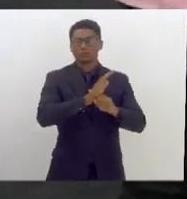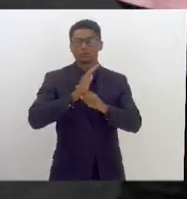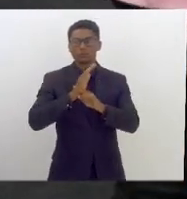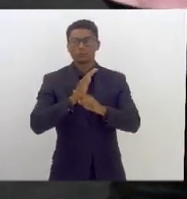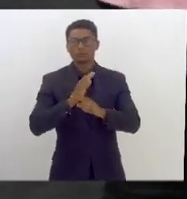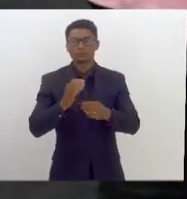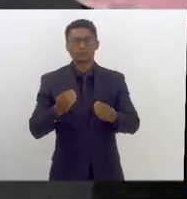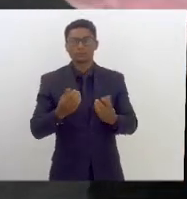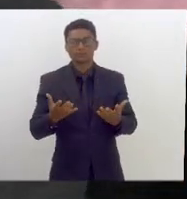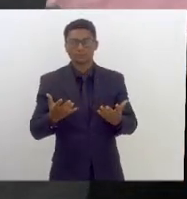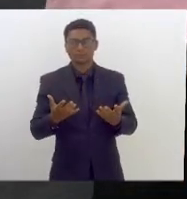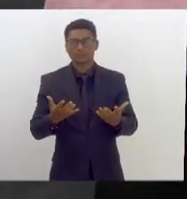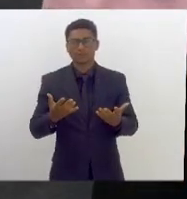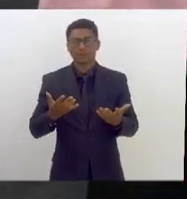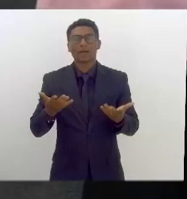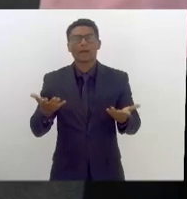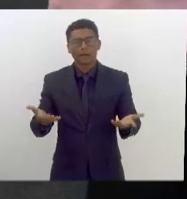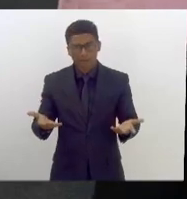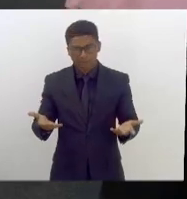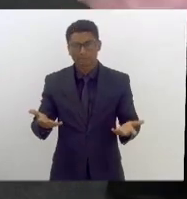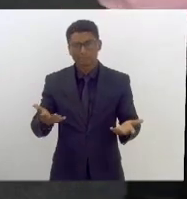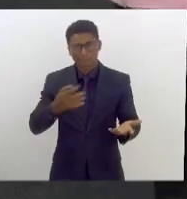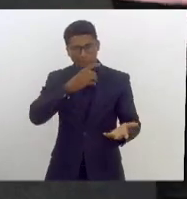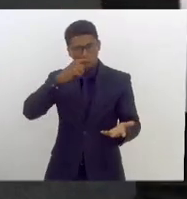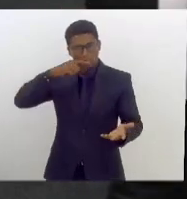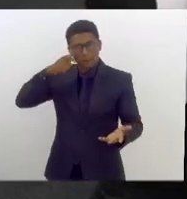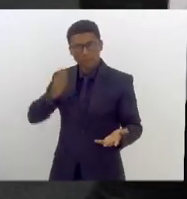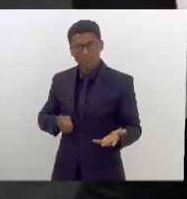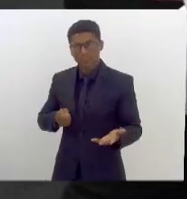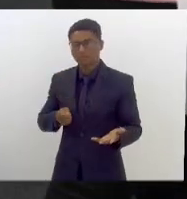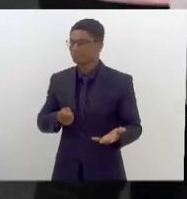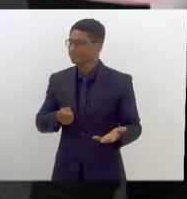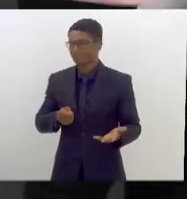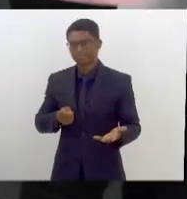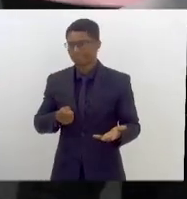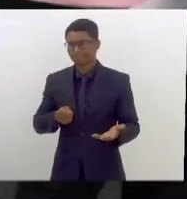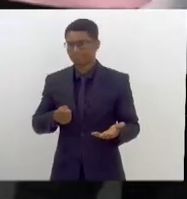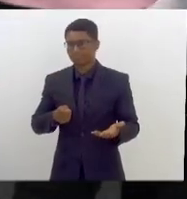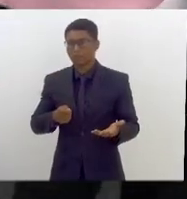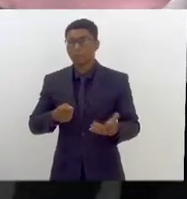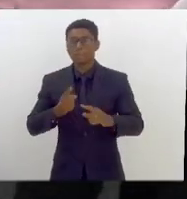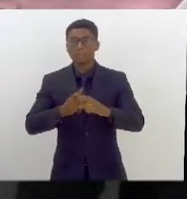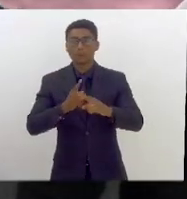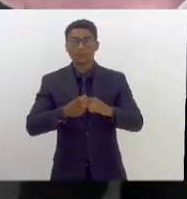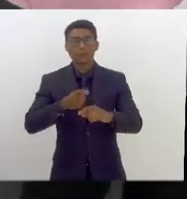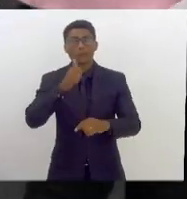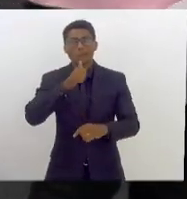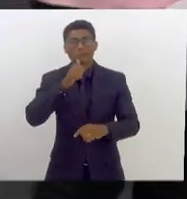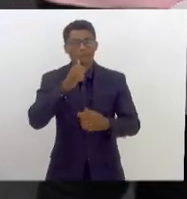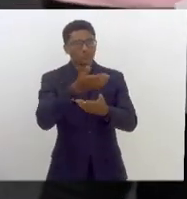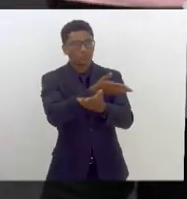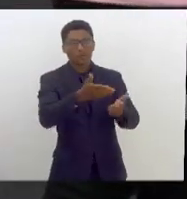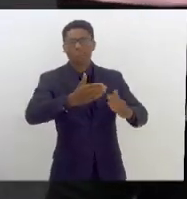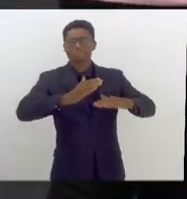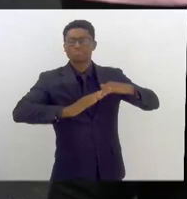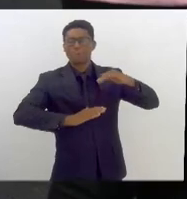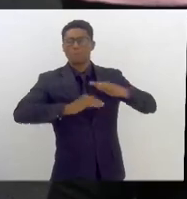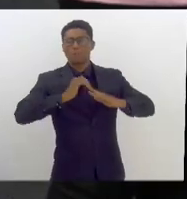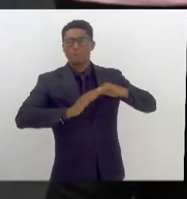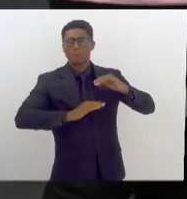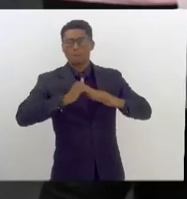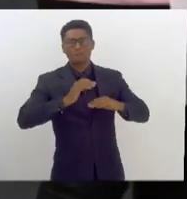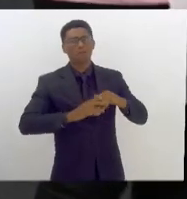do machismo estrutural e institucional, porque às vezes essas mulheres são muito competentes, são linhas de